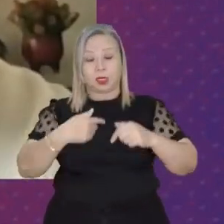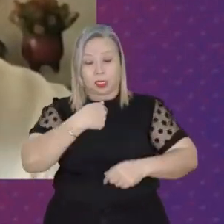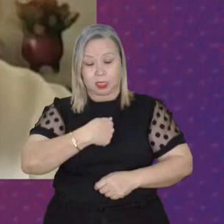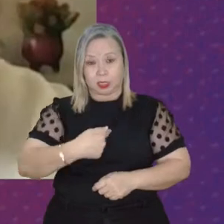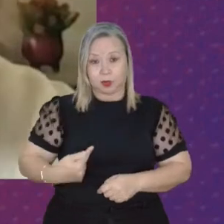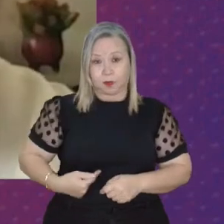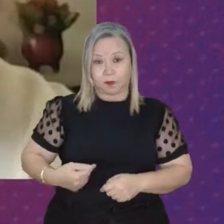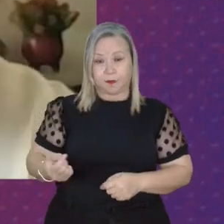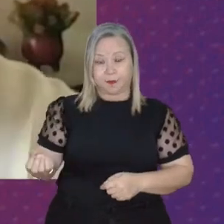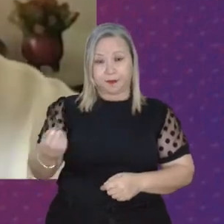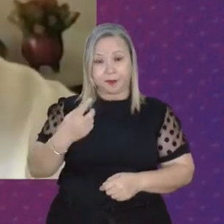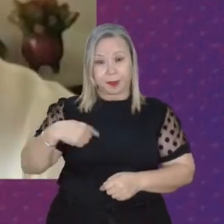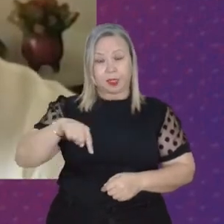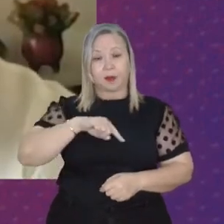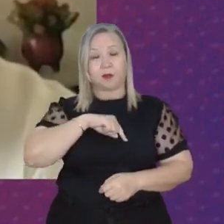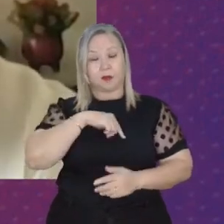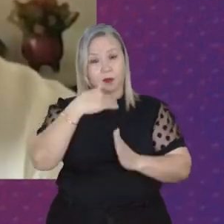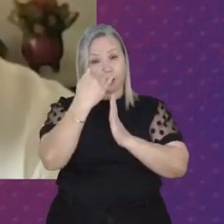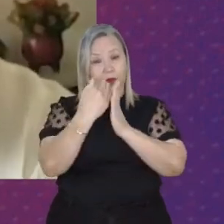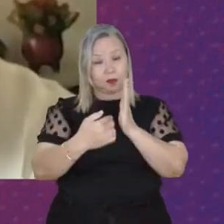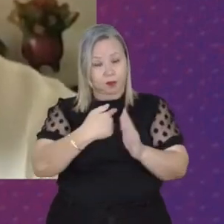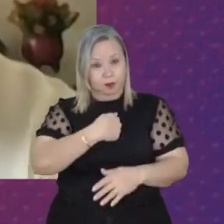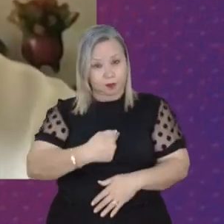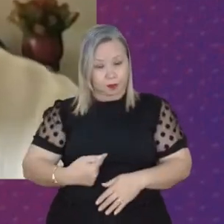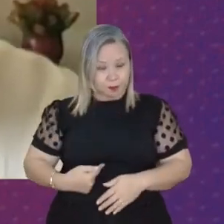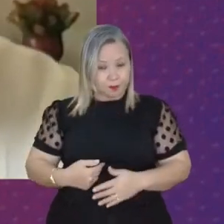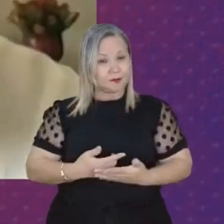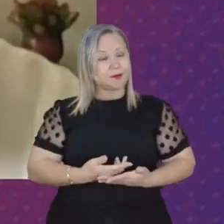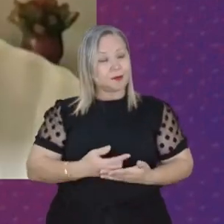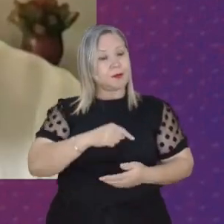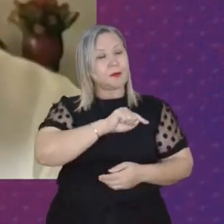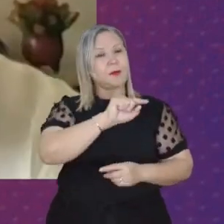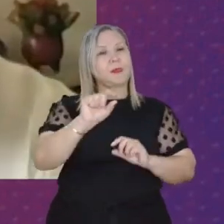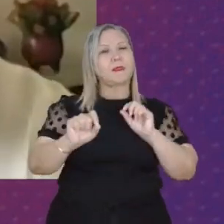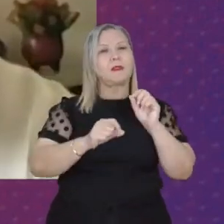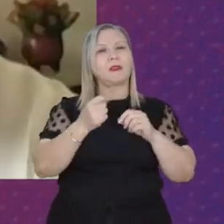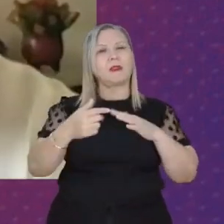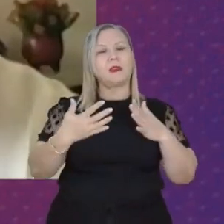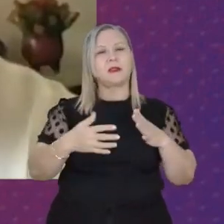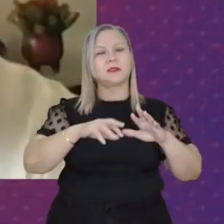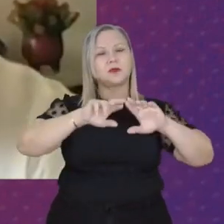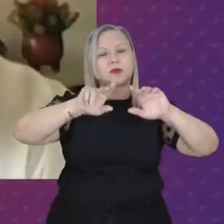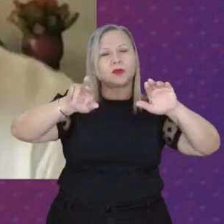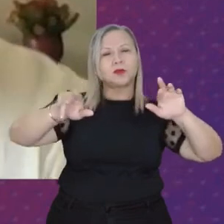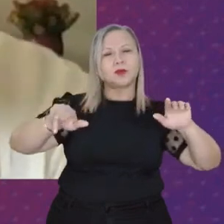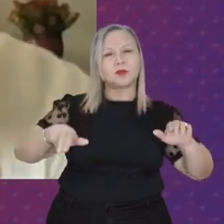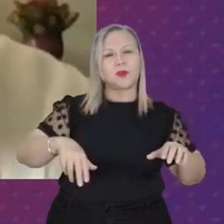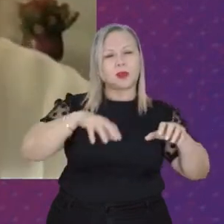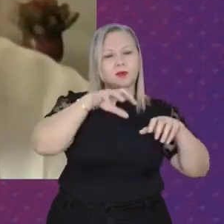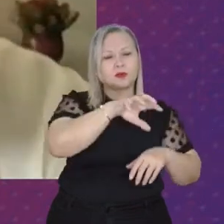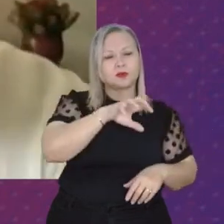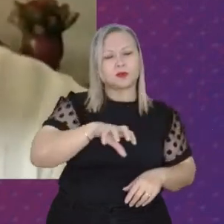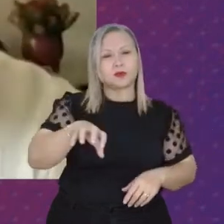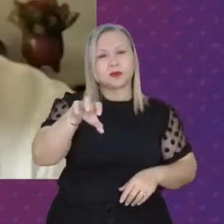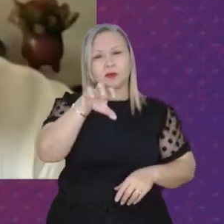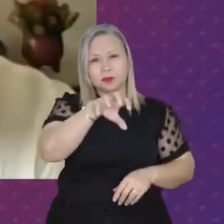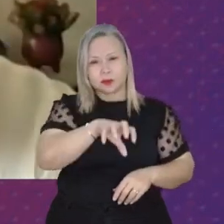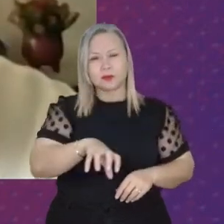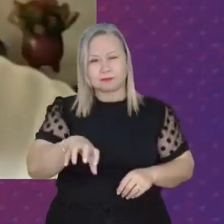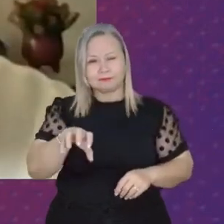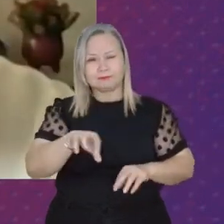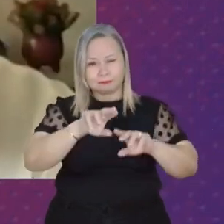governo, nos nossos programas de governo, essas instâncias, esses